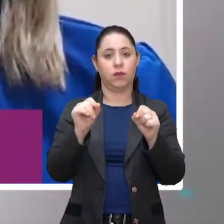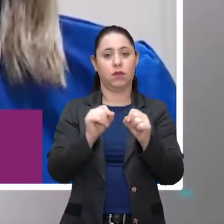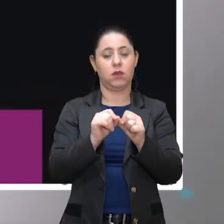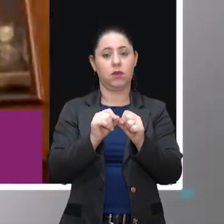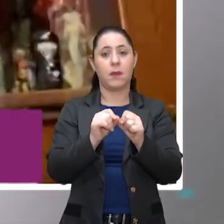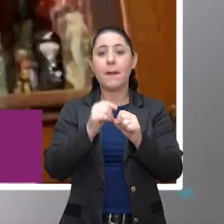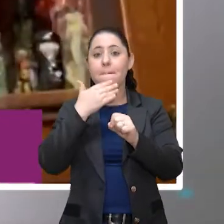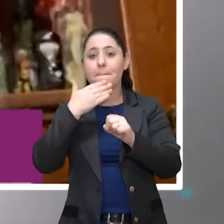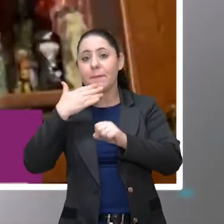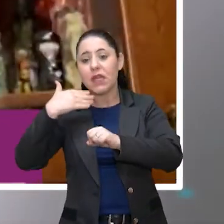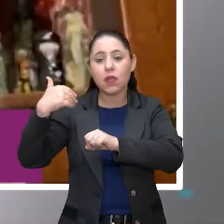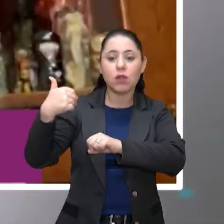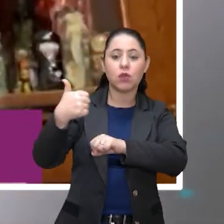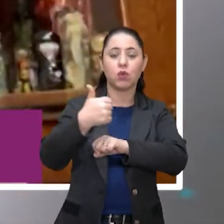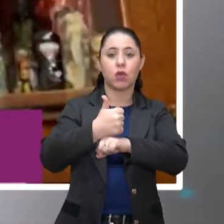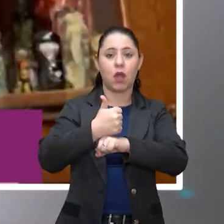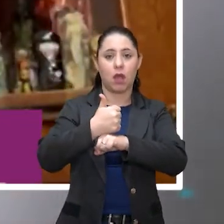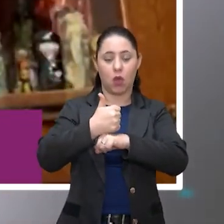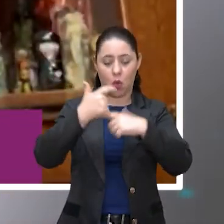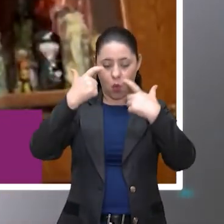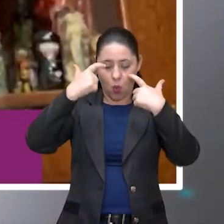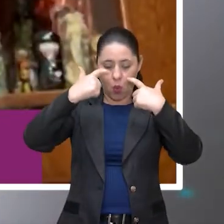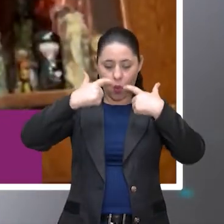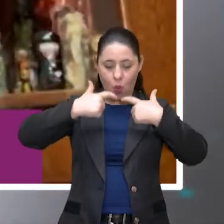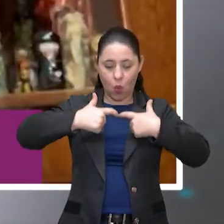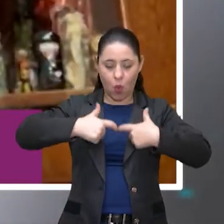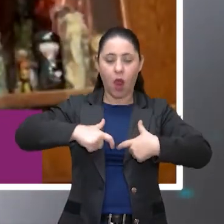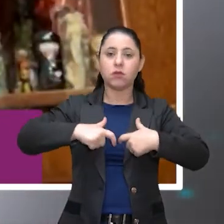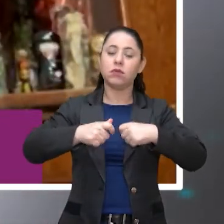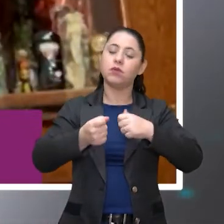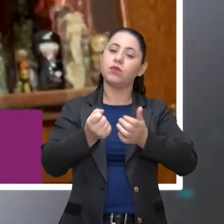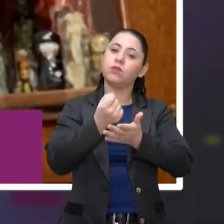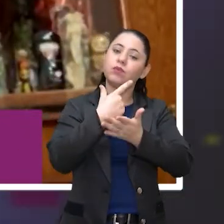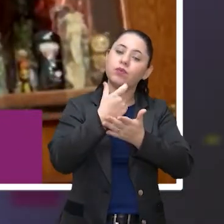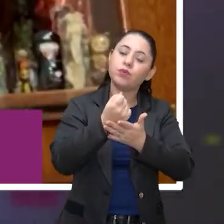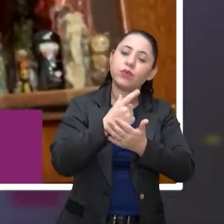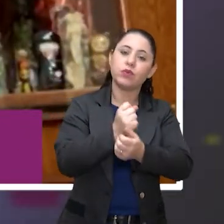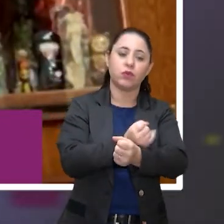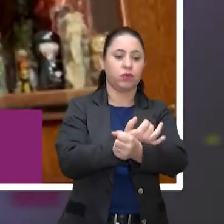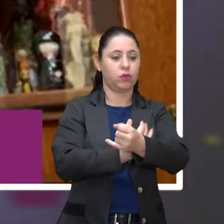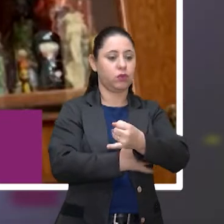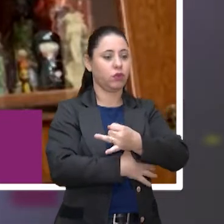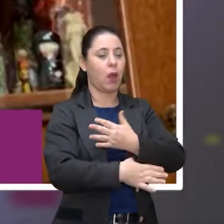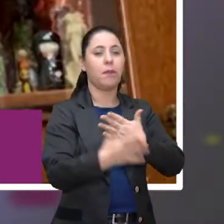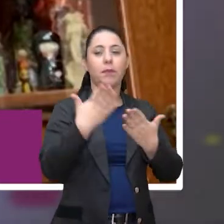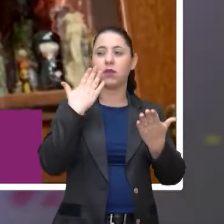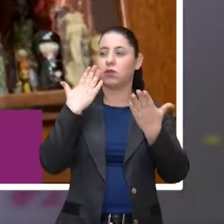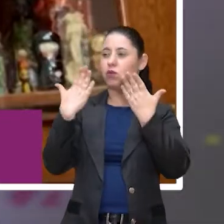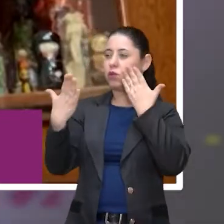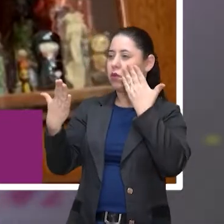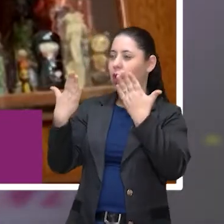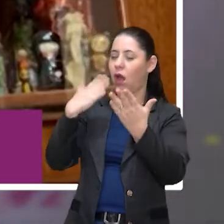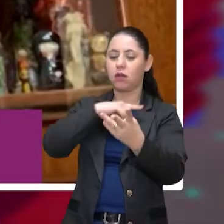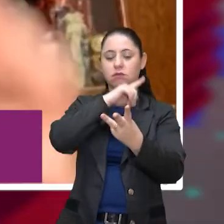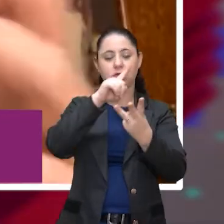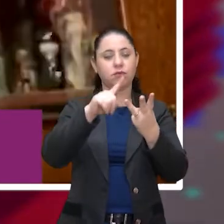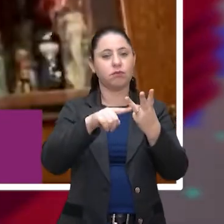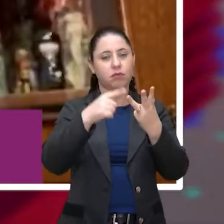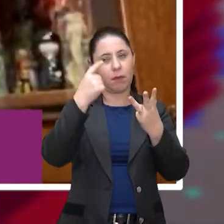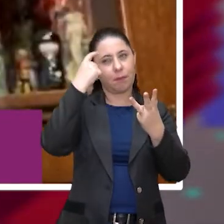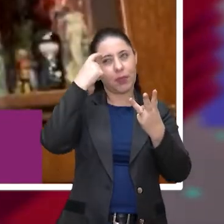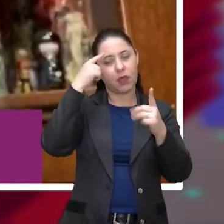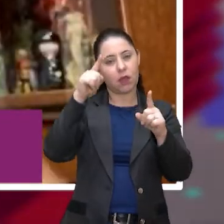para melhorar o organismo da pessoa, que inclui os tratamentos emocionais, psicológicos, psiquiátricos,